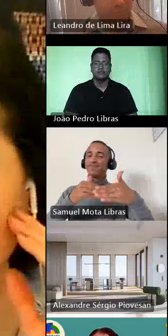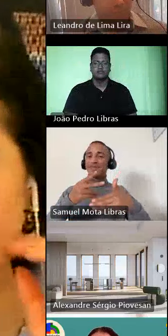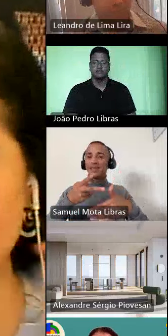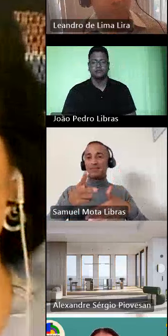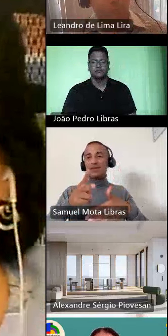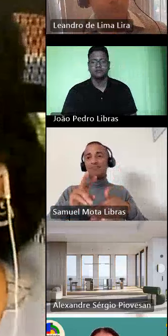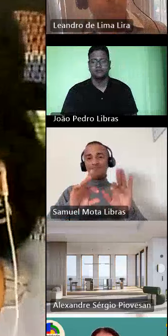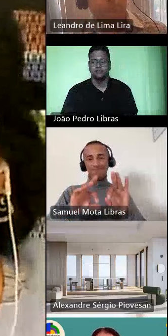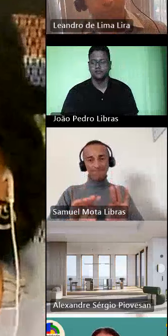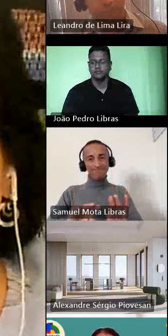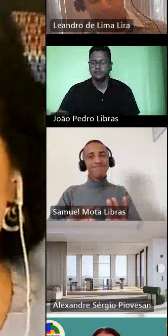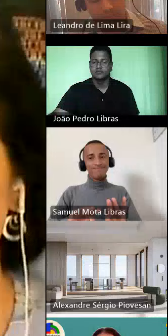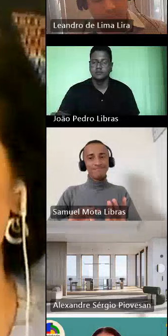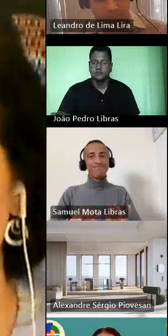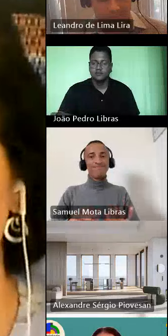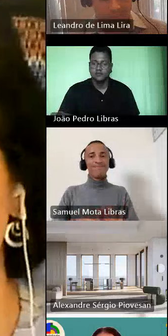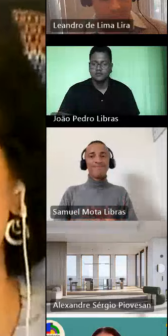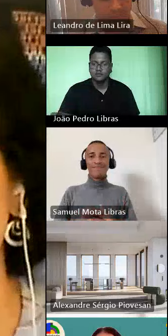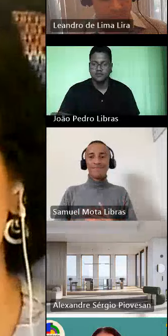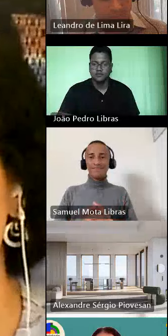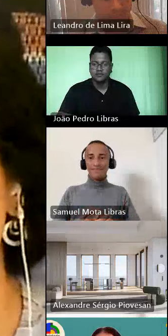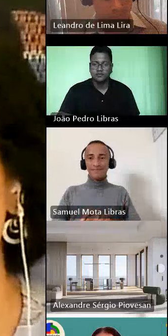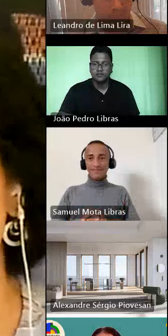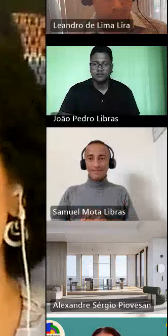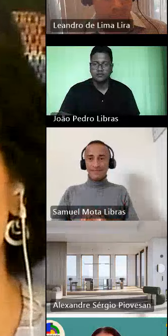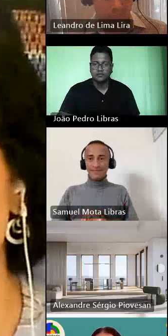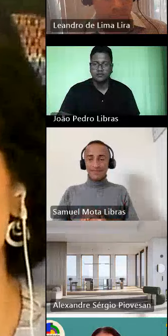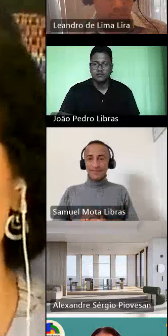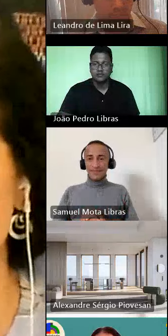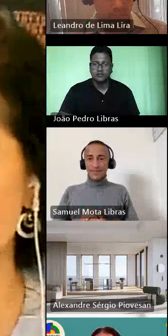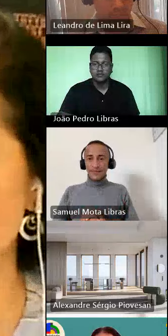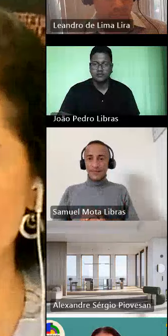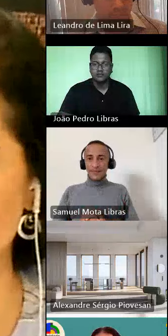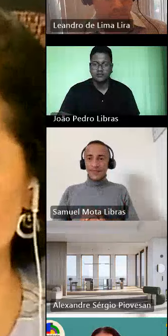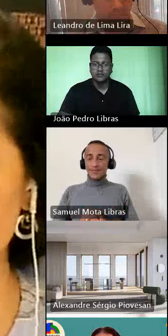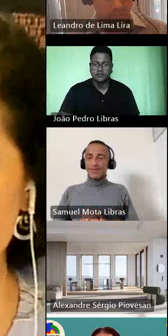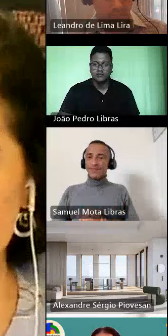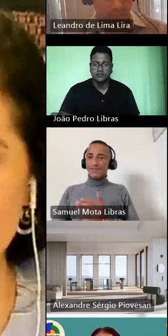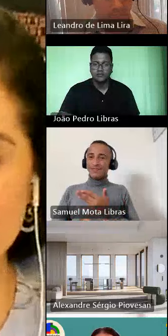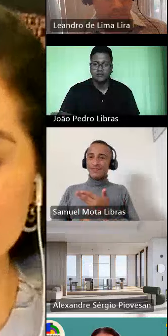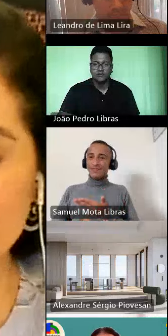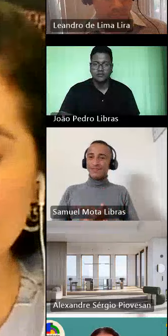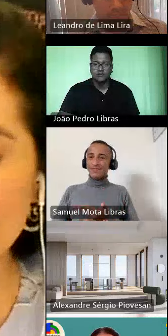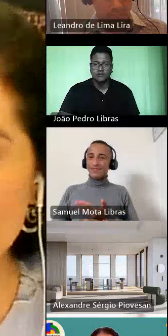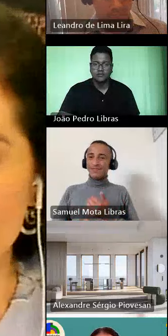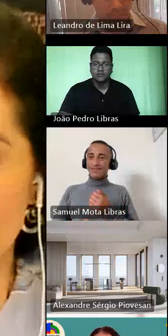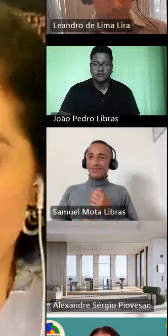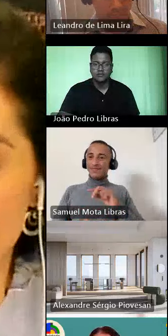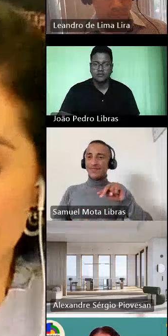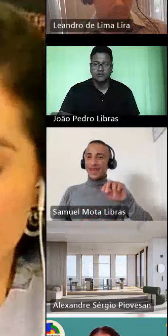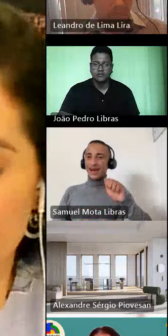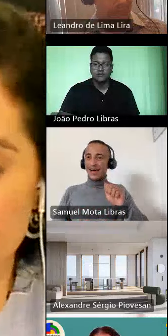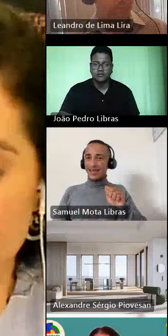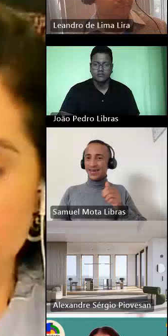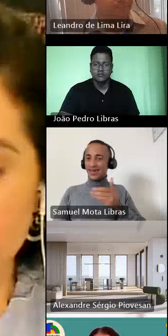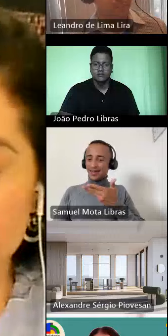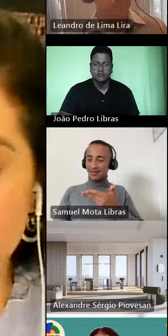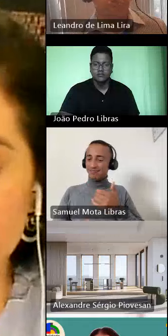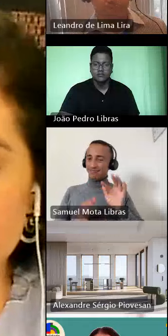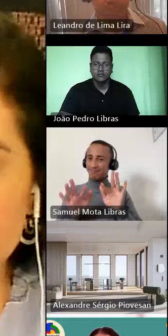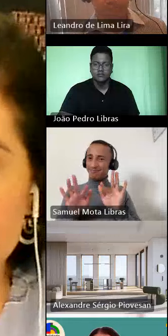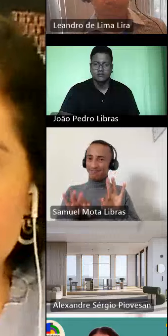sempre Ana você quer concluir ou eu já deixo pra vitó pr pra Virgínia fazer o